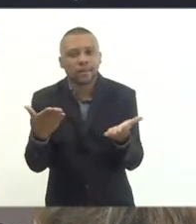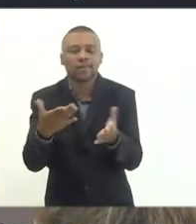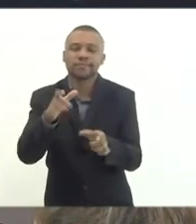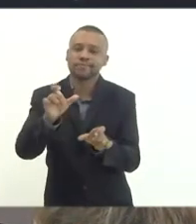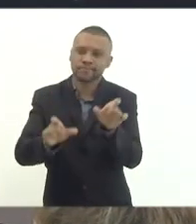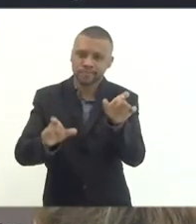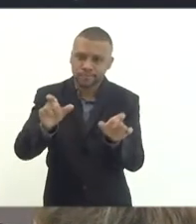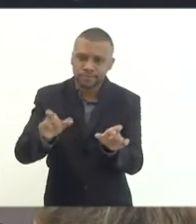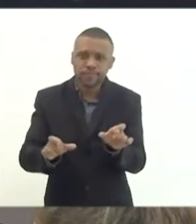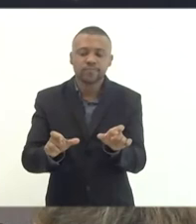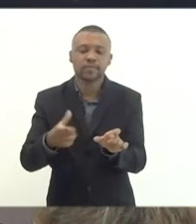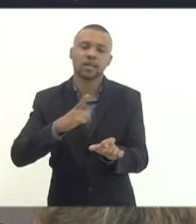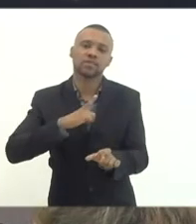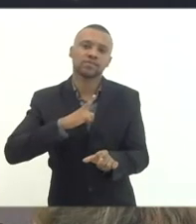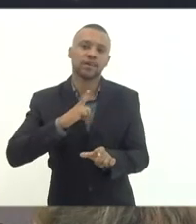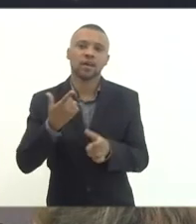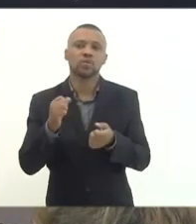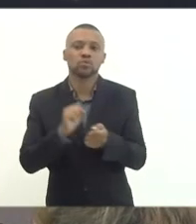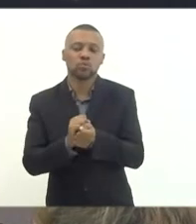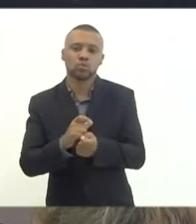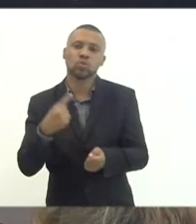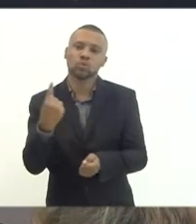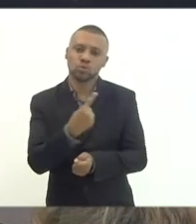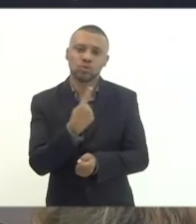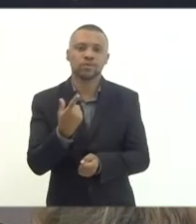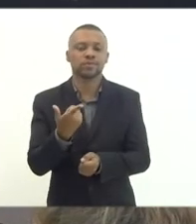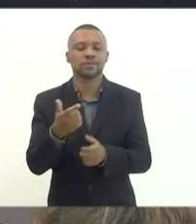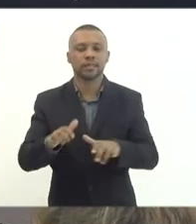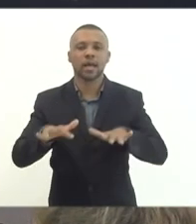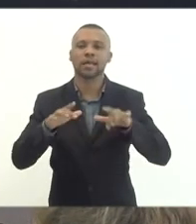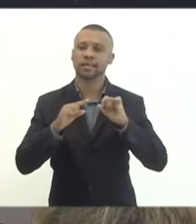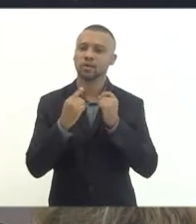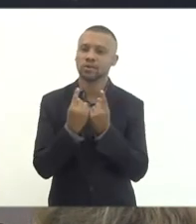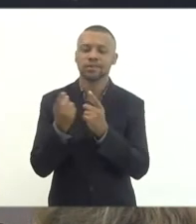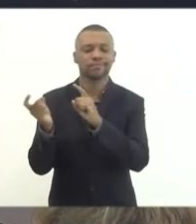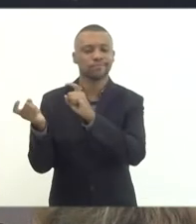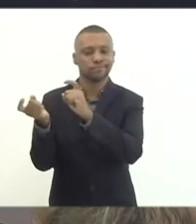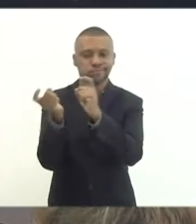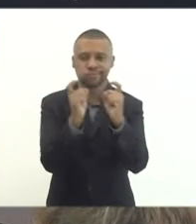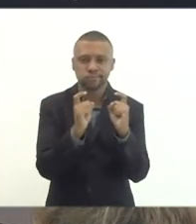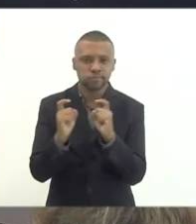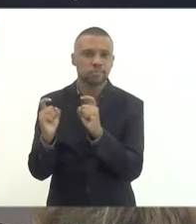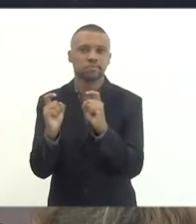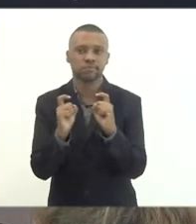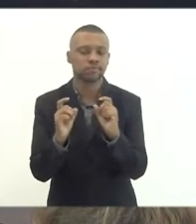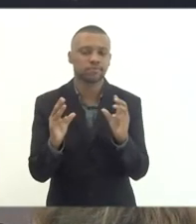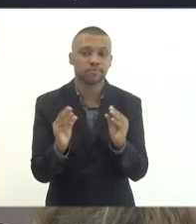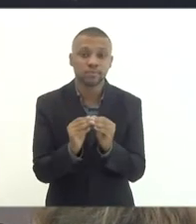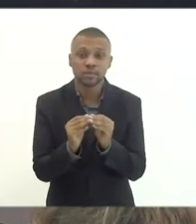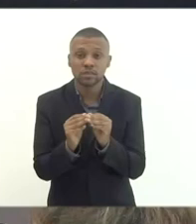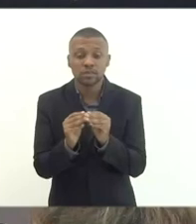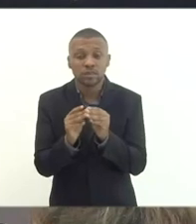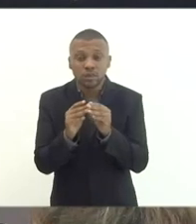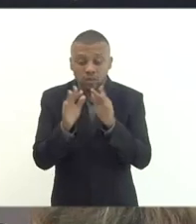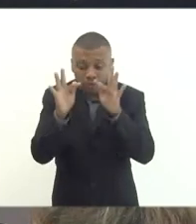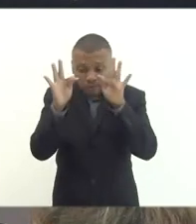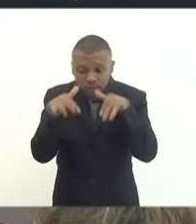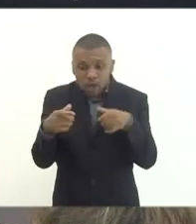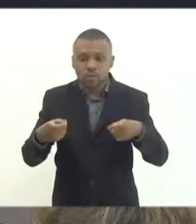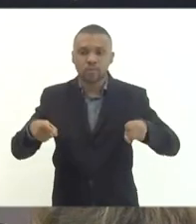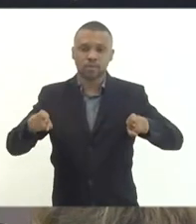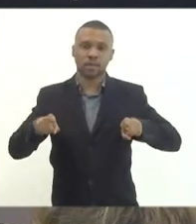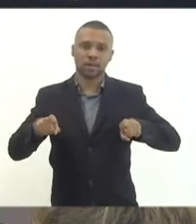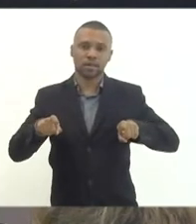senhores tiveram de estar conosco hoje nesta audiência eu no final do nosso mandato